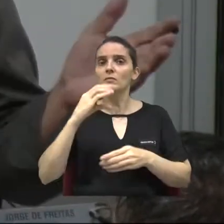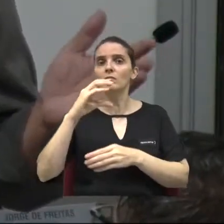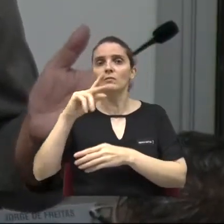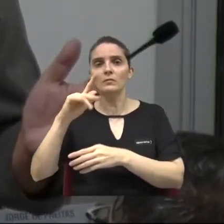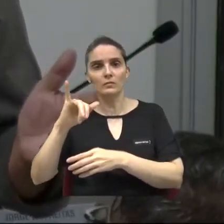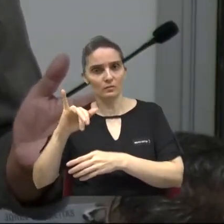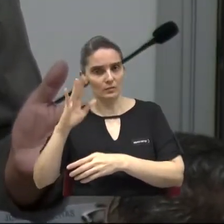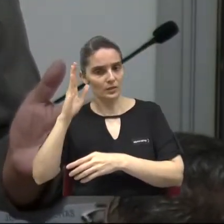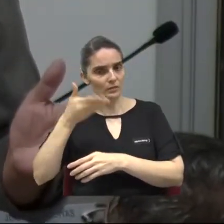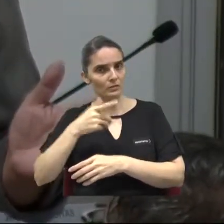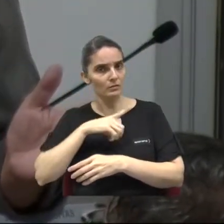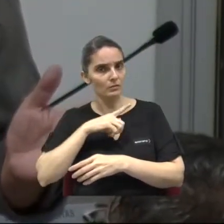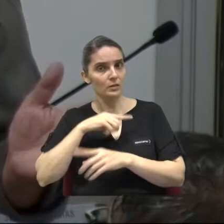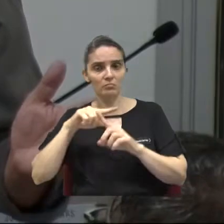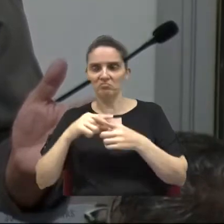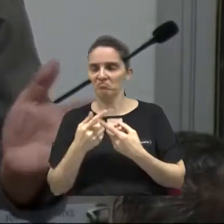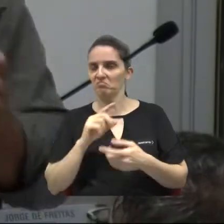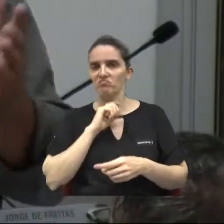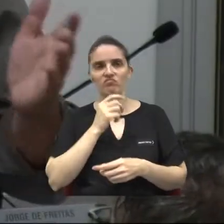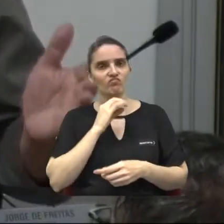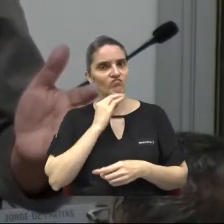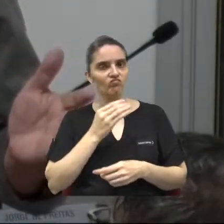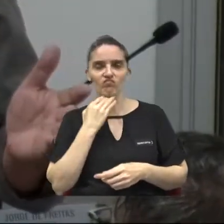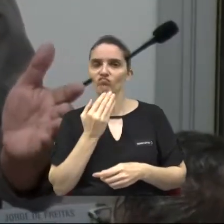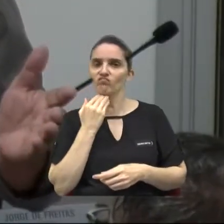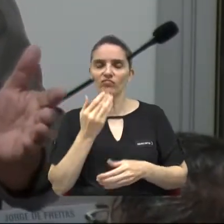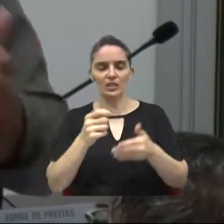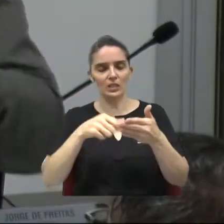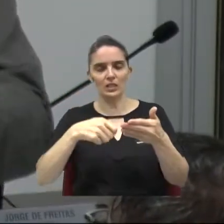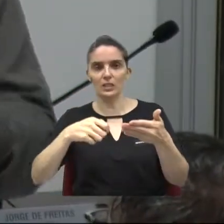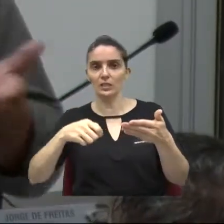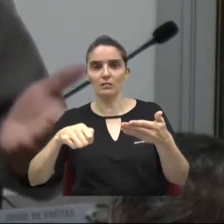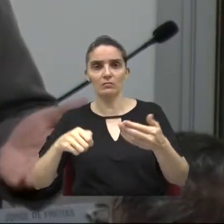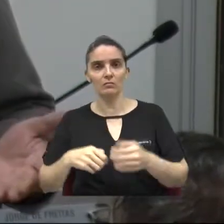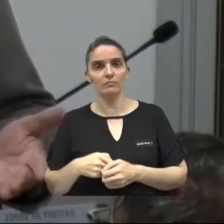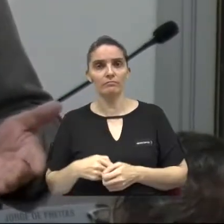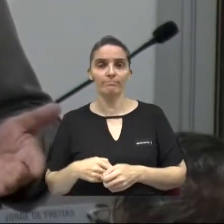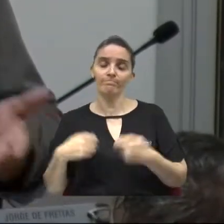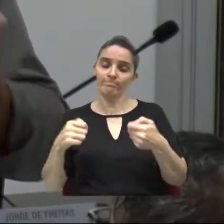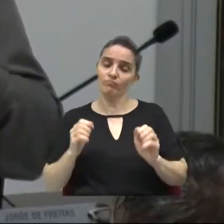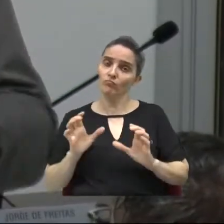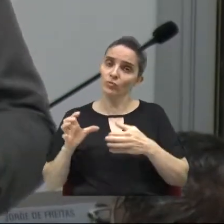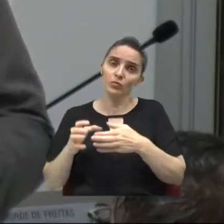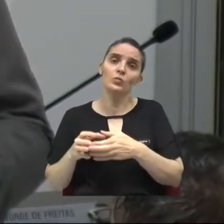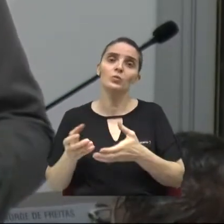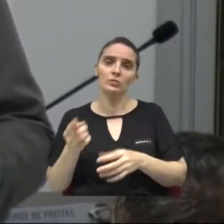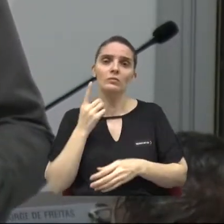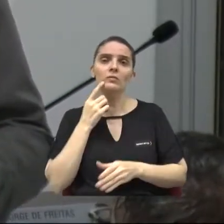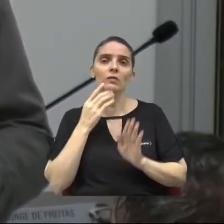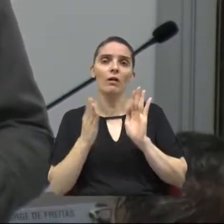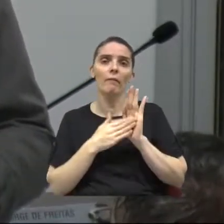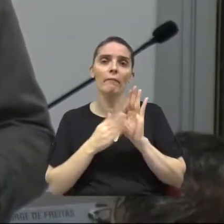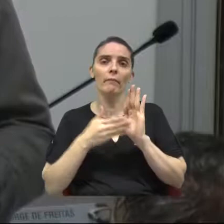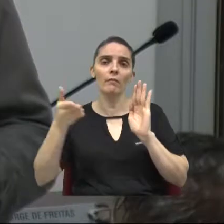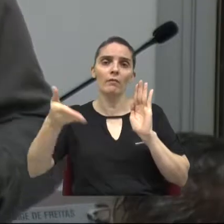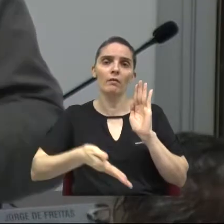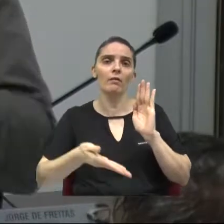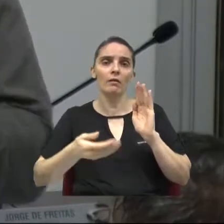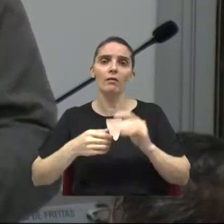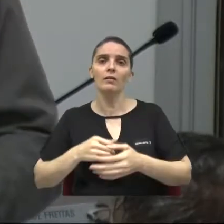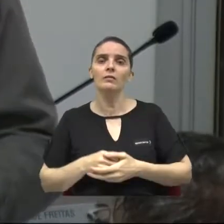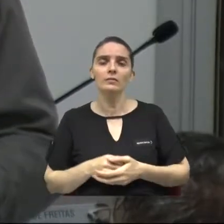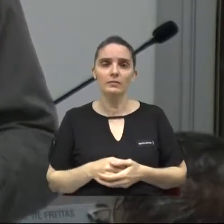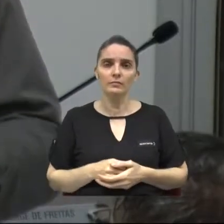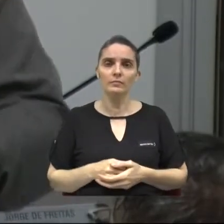a CPI não foi assinada, não tem assinatura, nós vamos ter que criar uma comissão. E eu vou propor a criação dessa comissão.